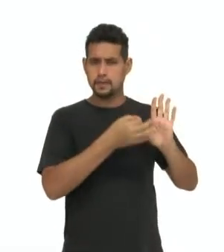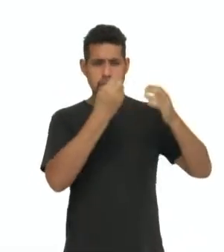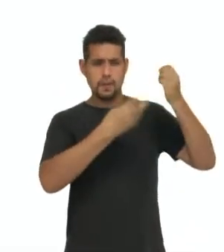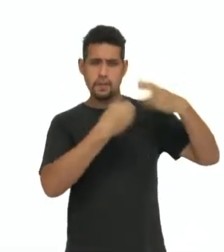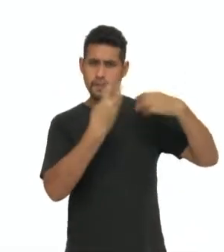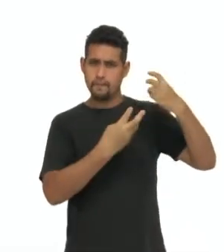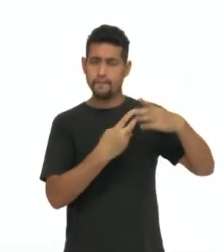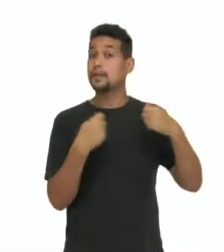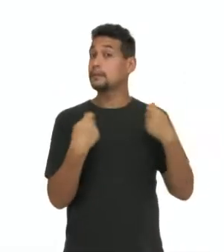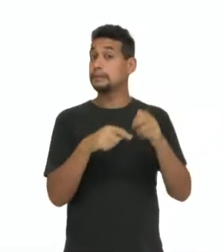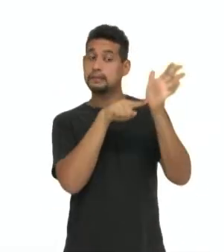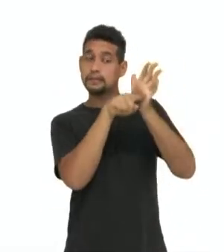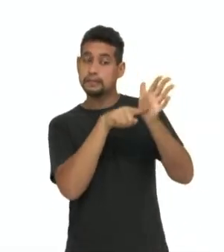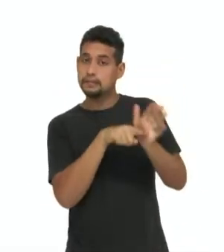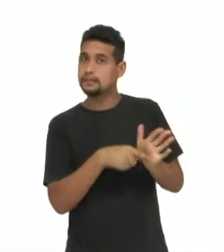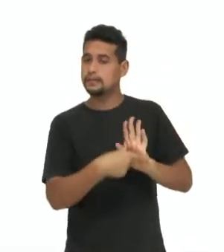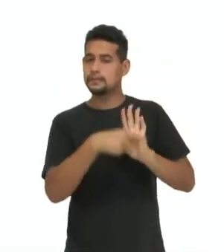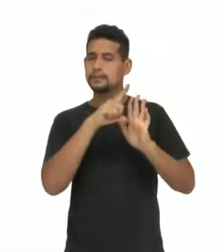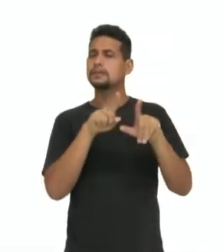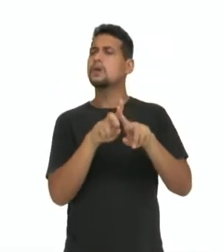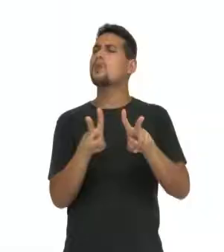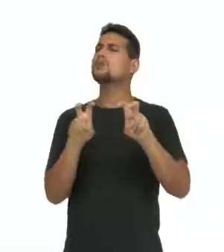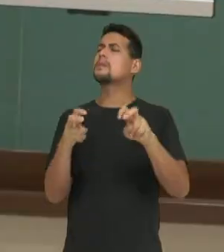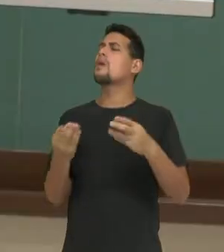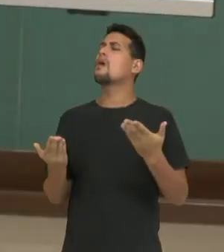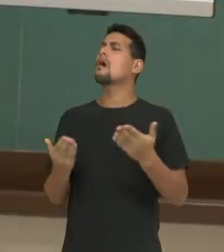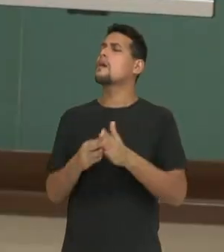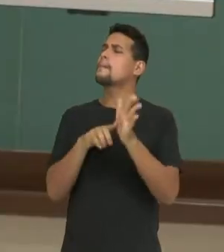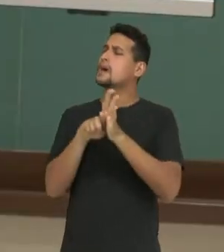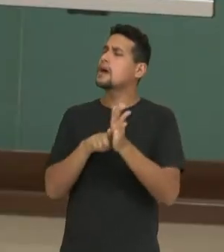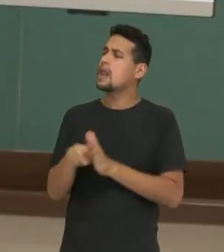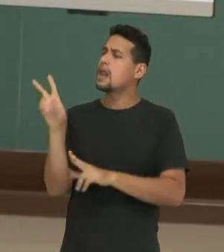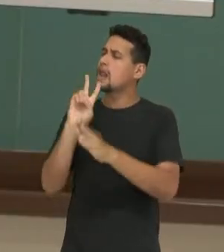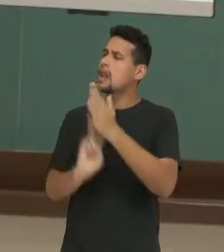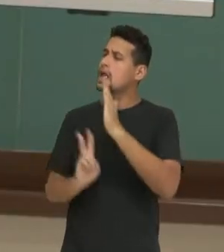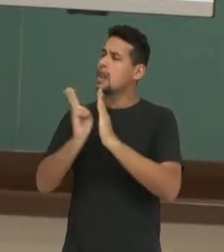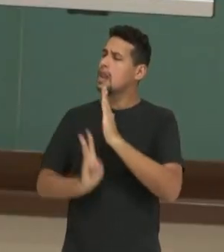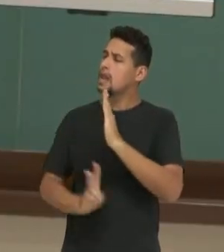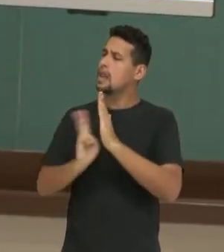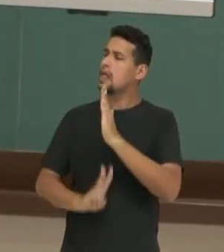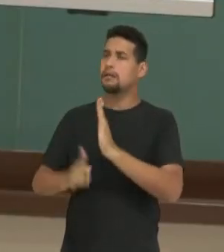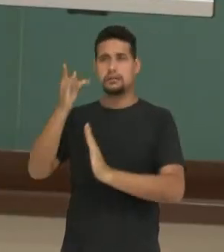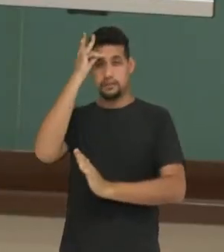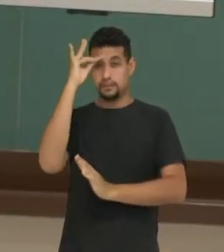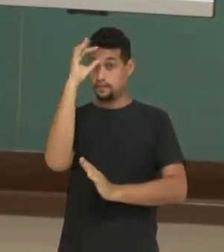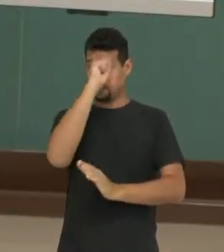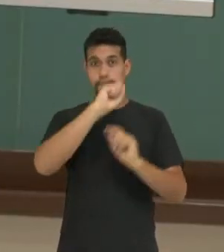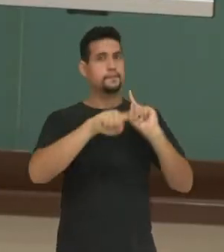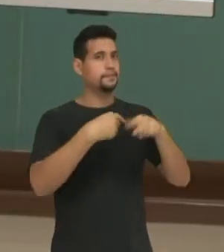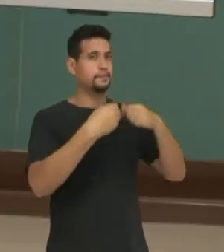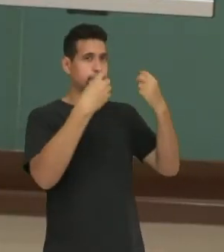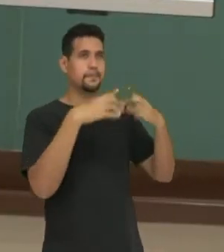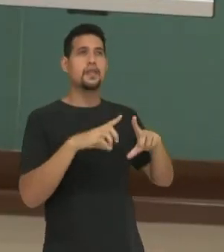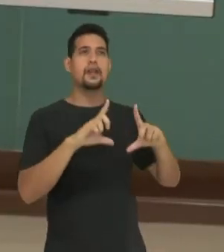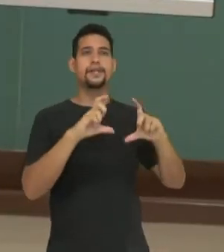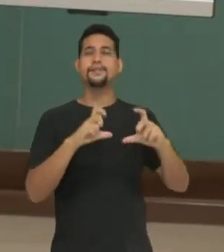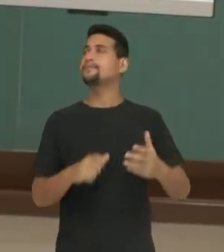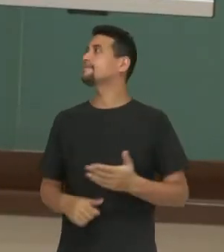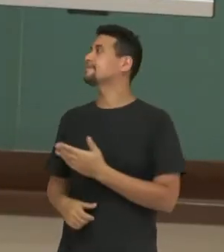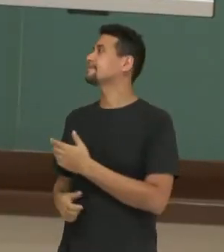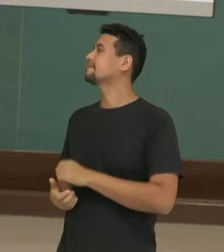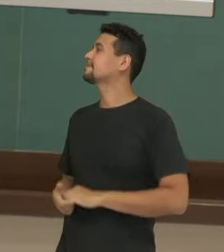é preciso pesquisar sobre o assunto ou tema. Observem que a gente trouxe essa figurinha aqui, né, do